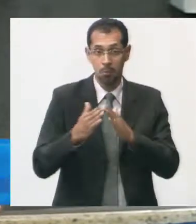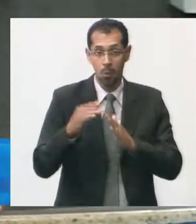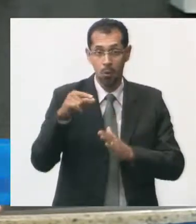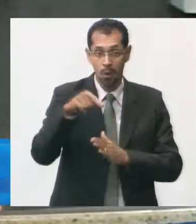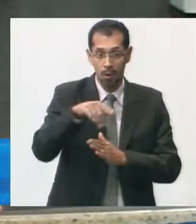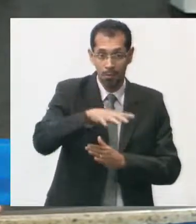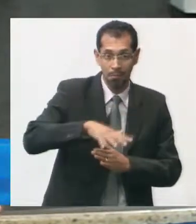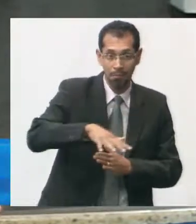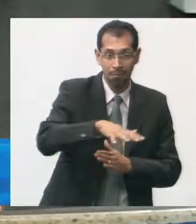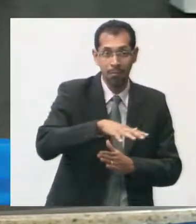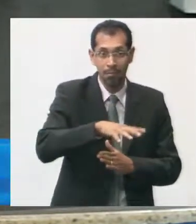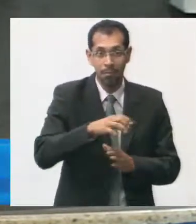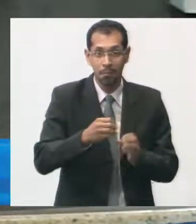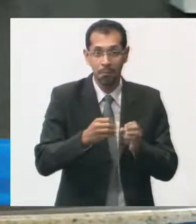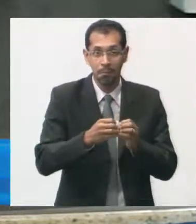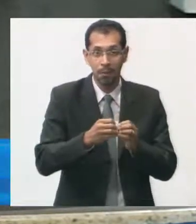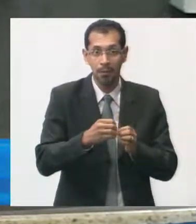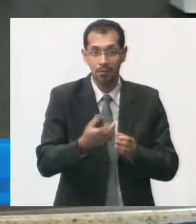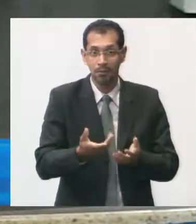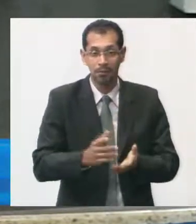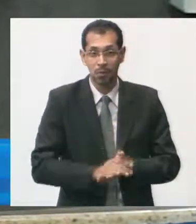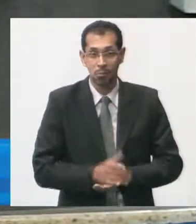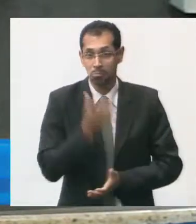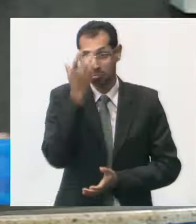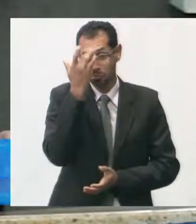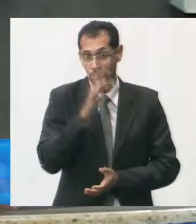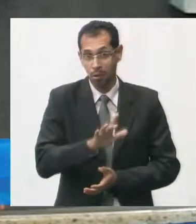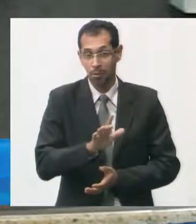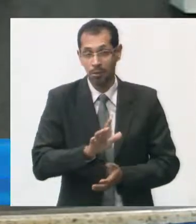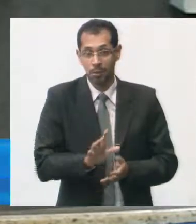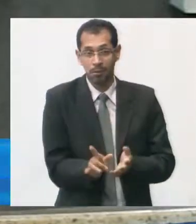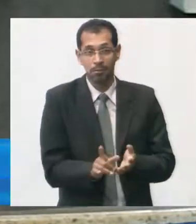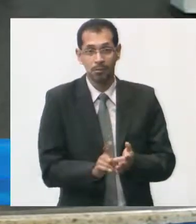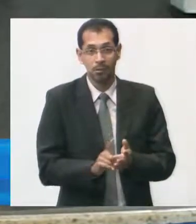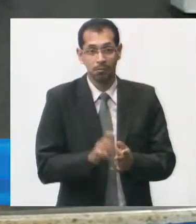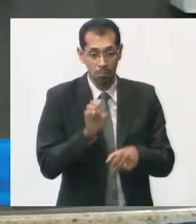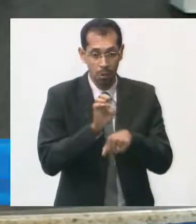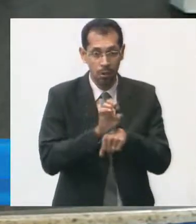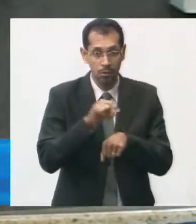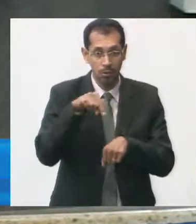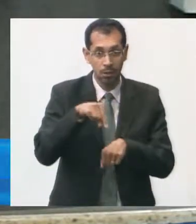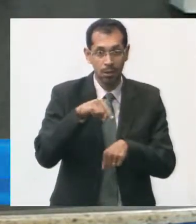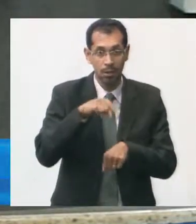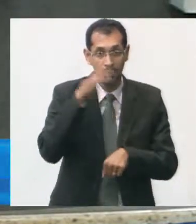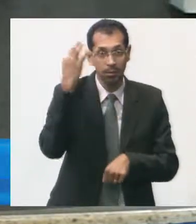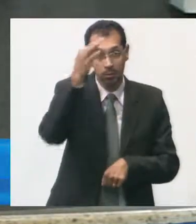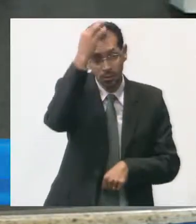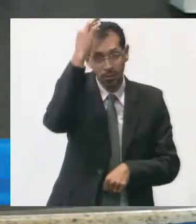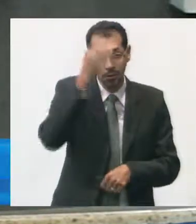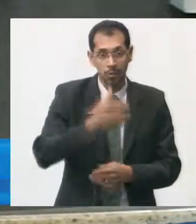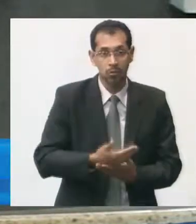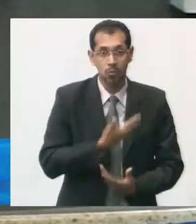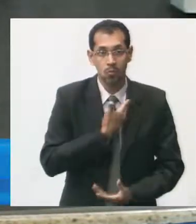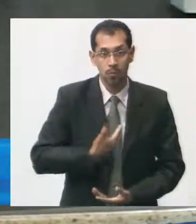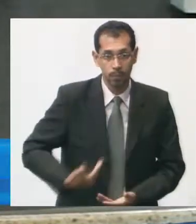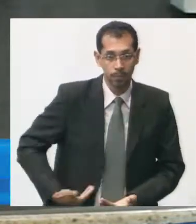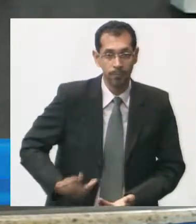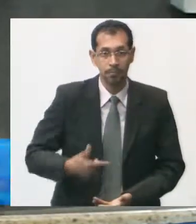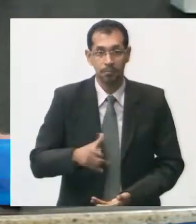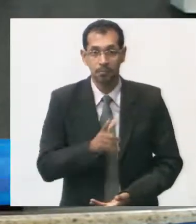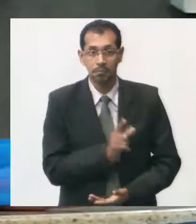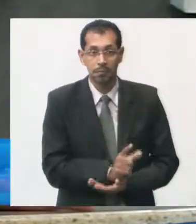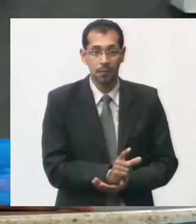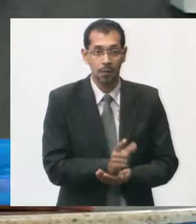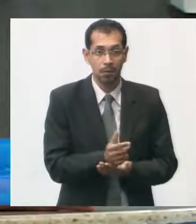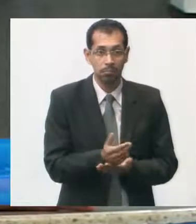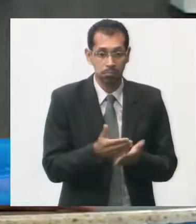o Estado estaria licitando tinha licitado uma ciclovia para a Avenida Vitória. Previsão